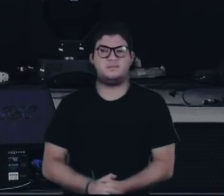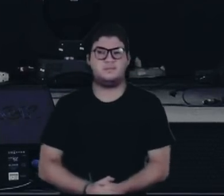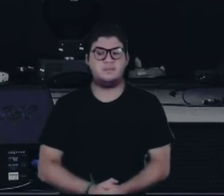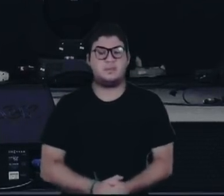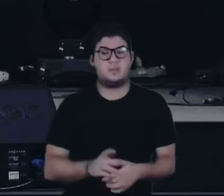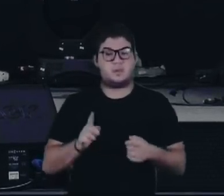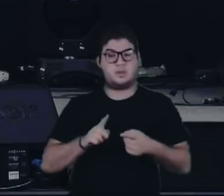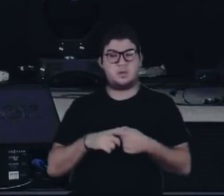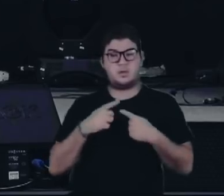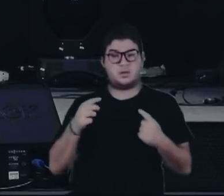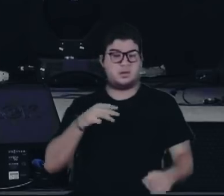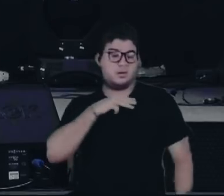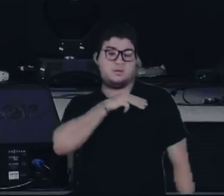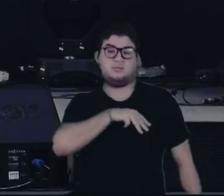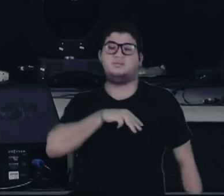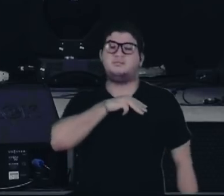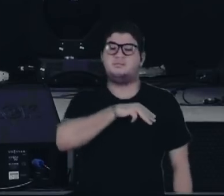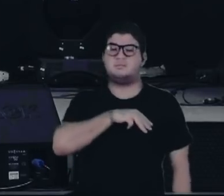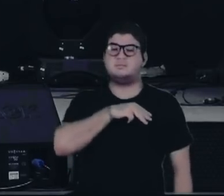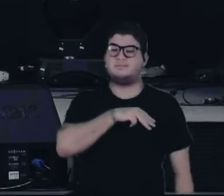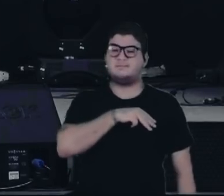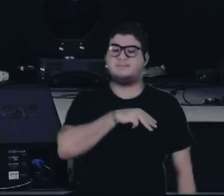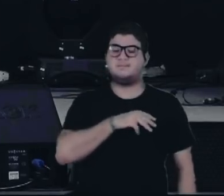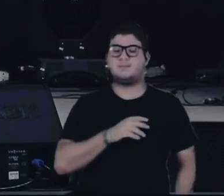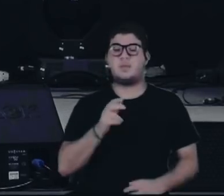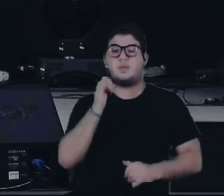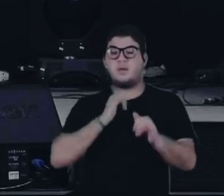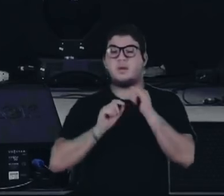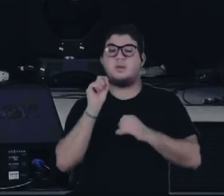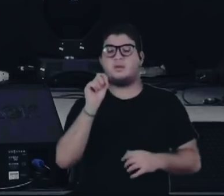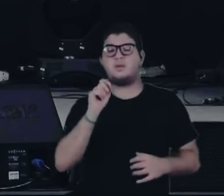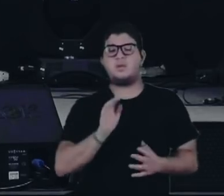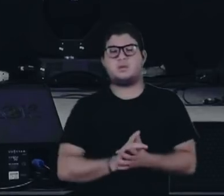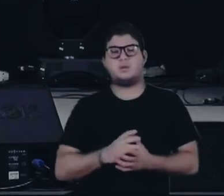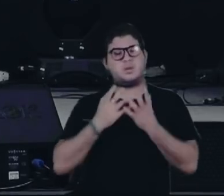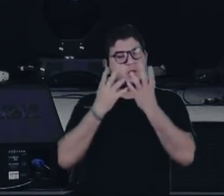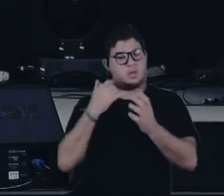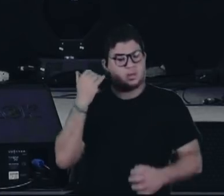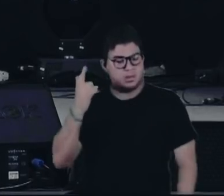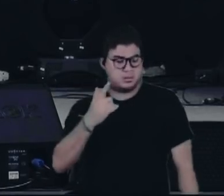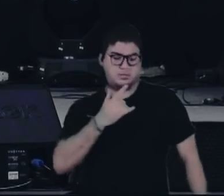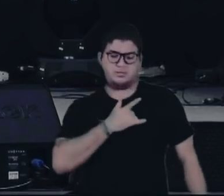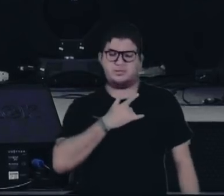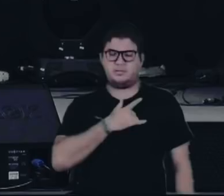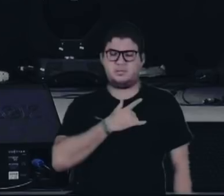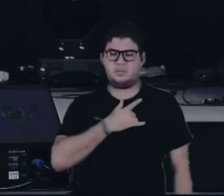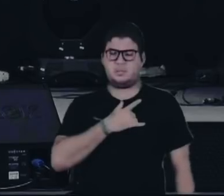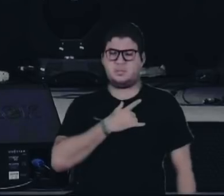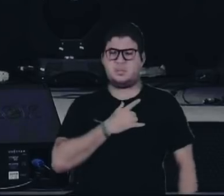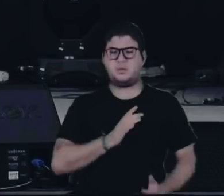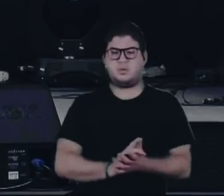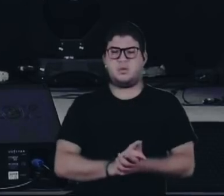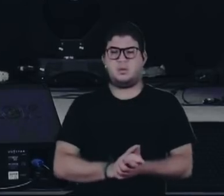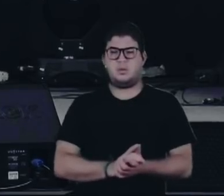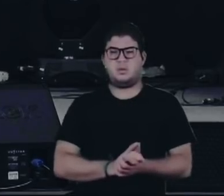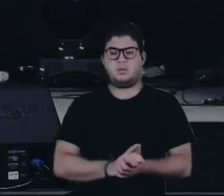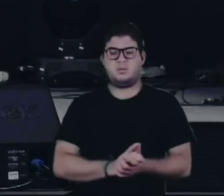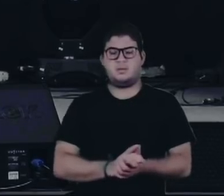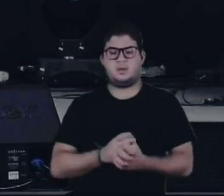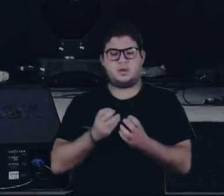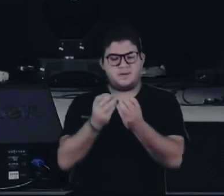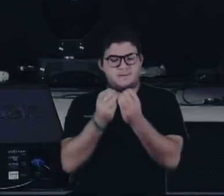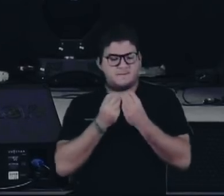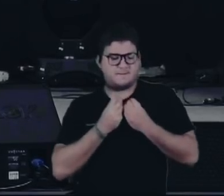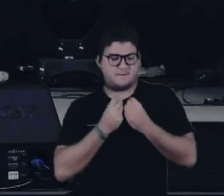Por isso que lá no livro de Mateus, ele diz assim: você quer me amar? Então visite-me quando eu estiver